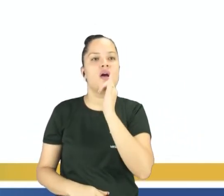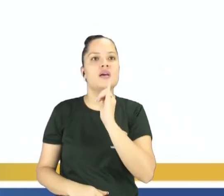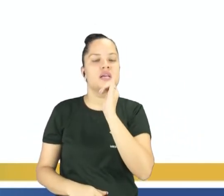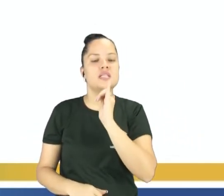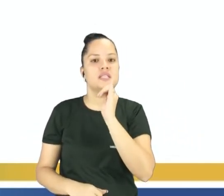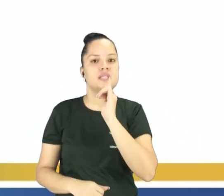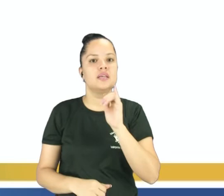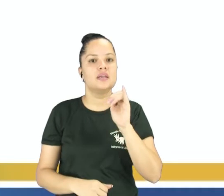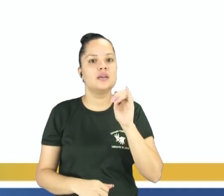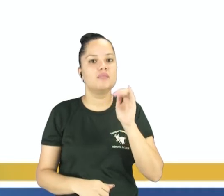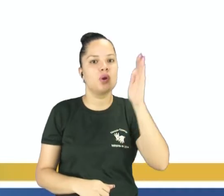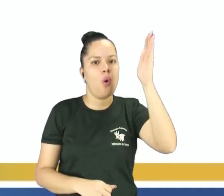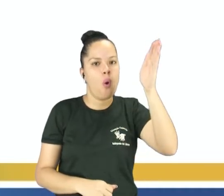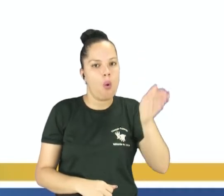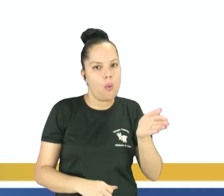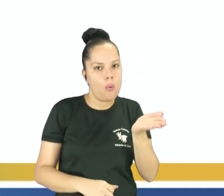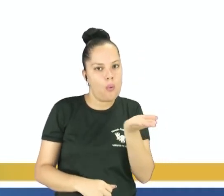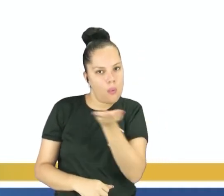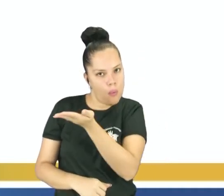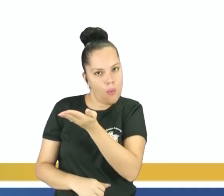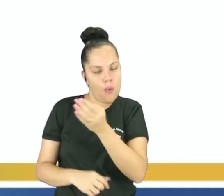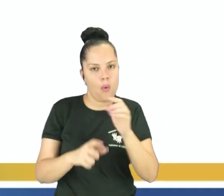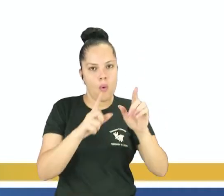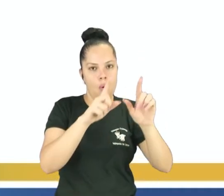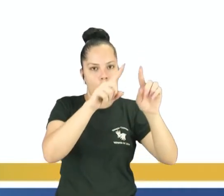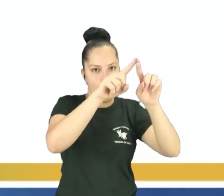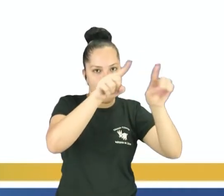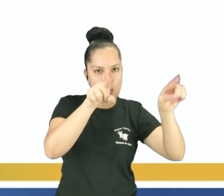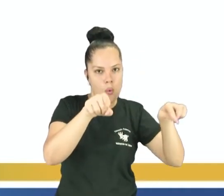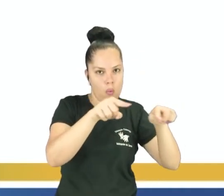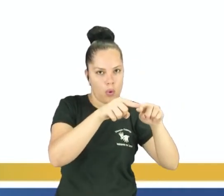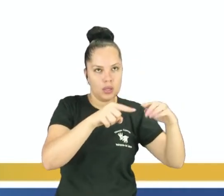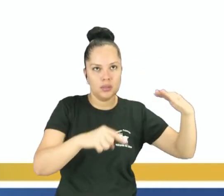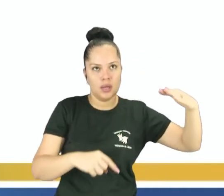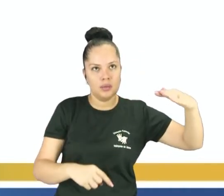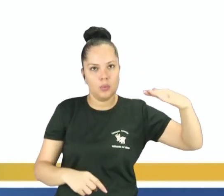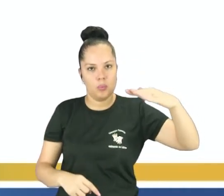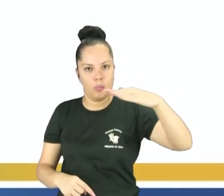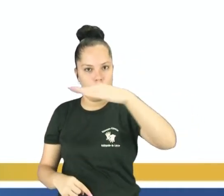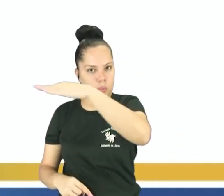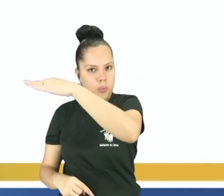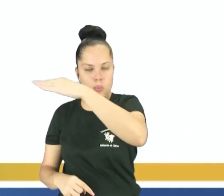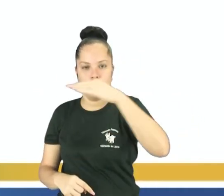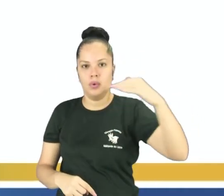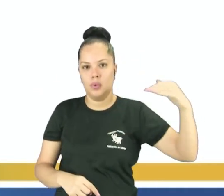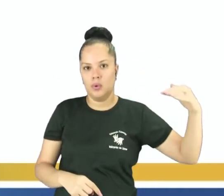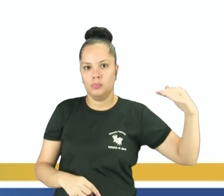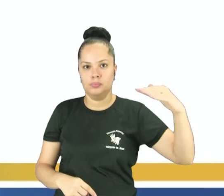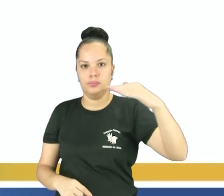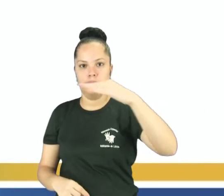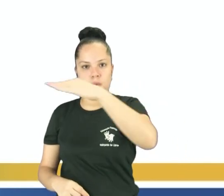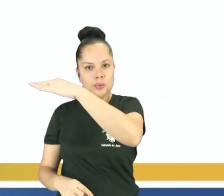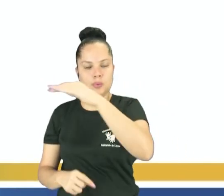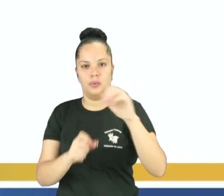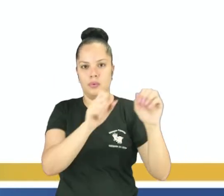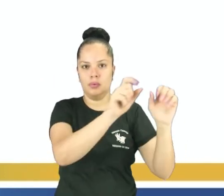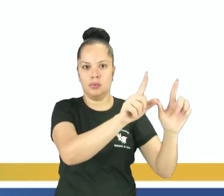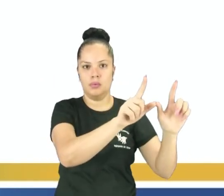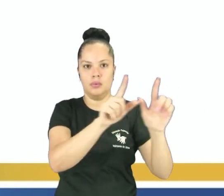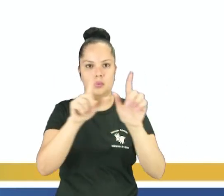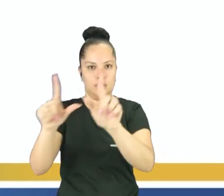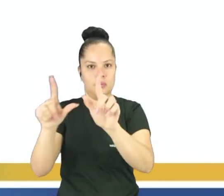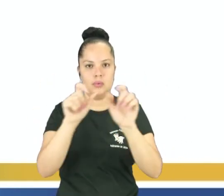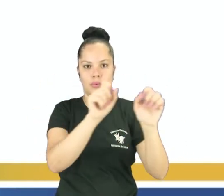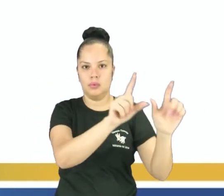ele só desloca da esquerda para a direita. Ele pode deslocar de baixo para cima, de cima para baixo também, seria translação. Então,